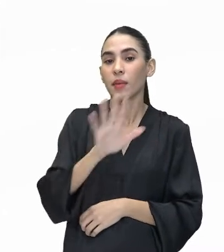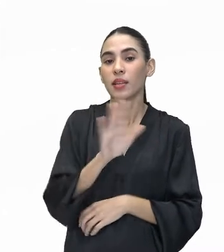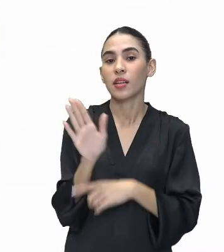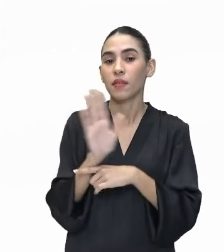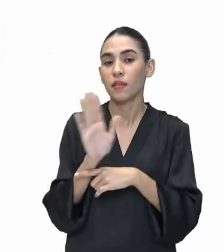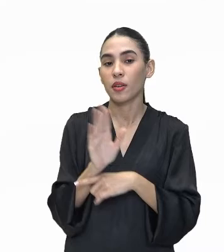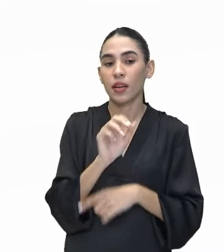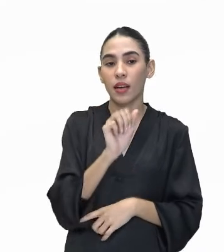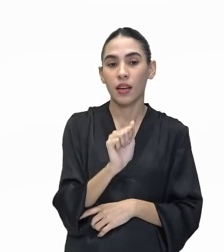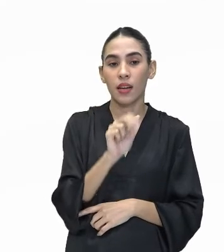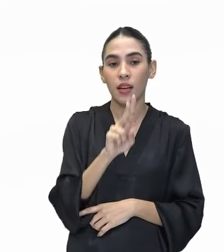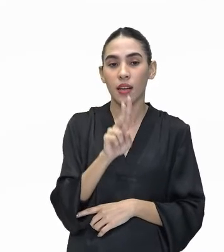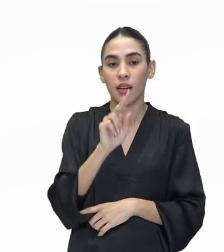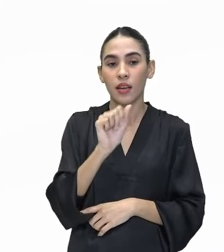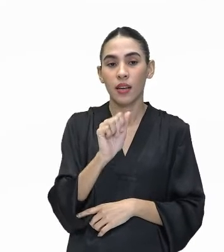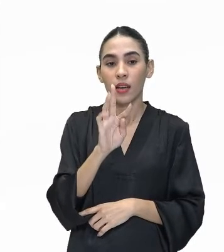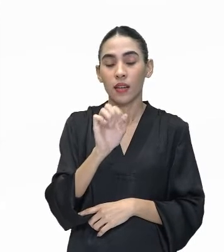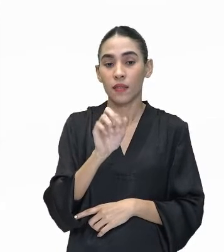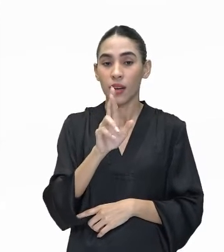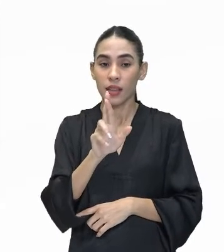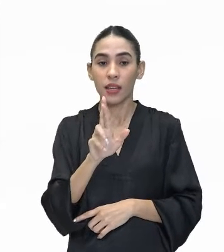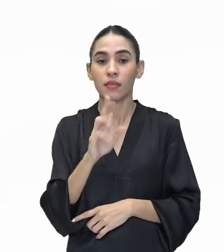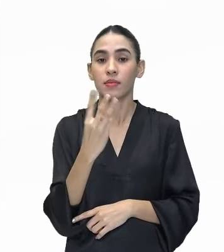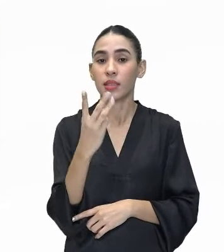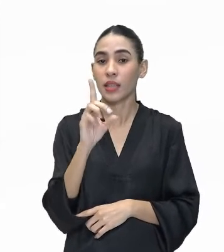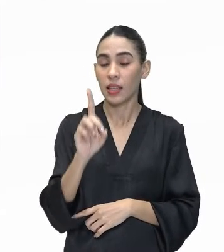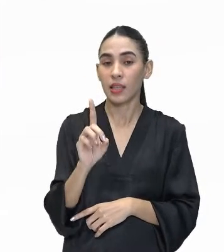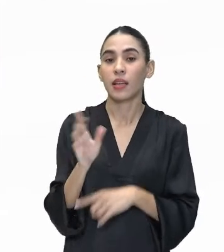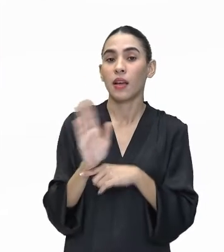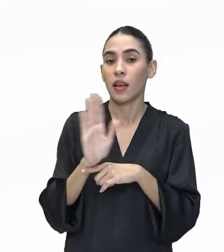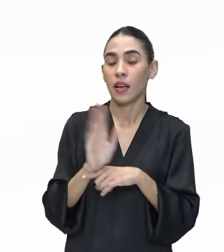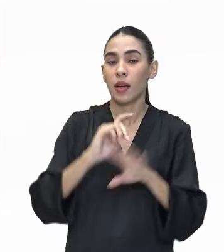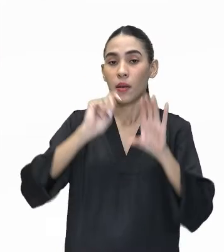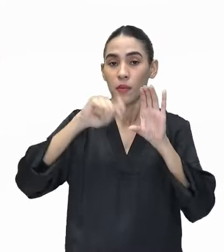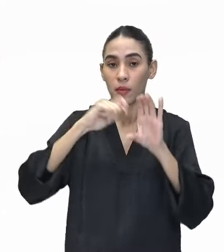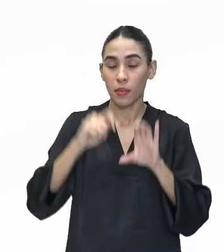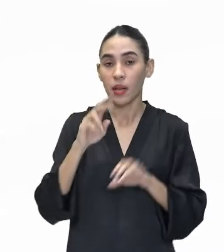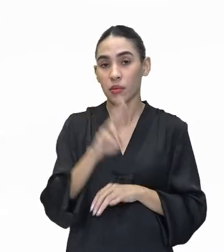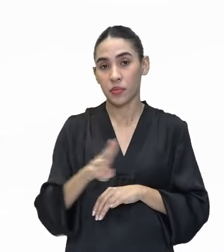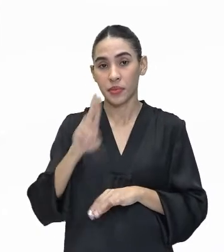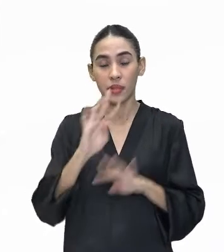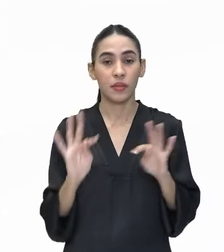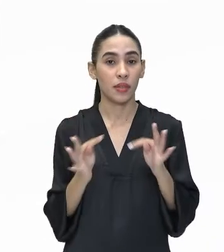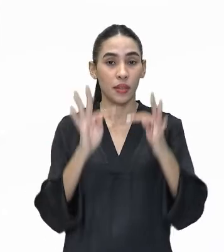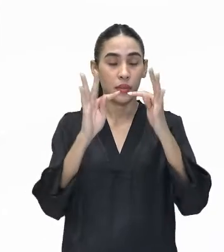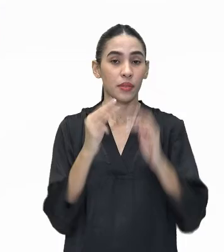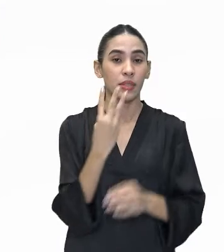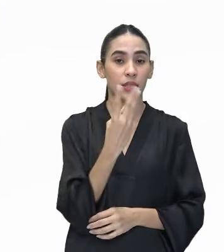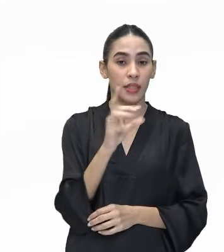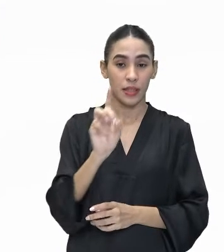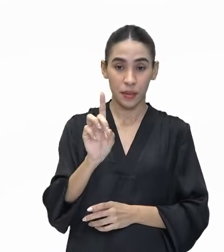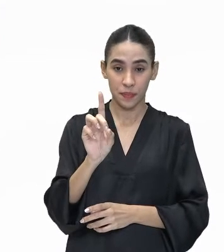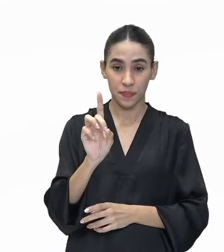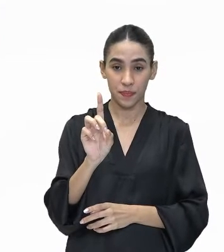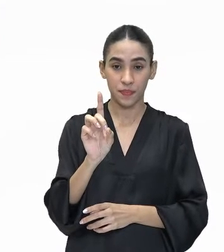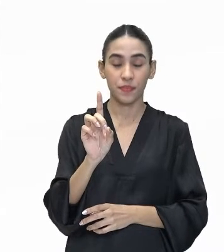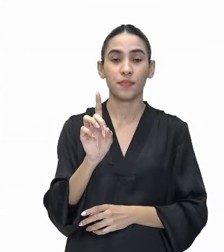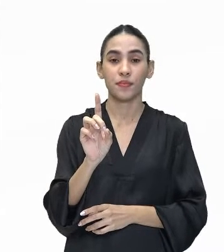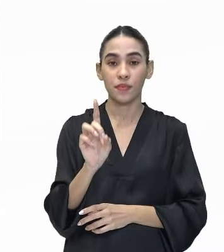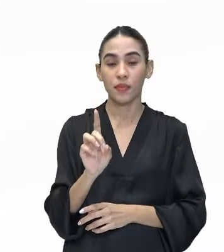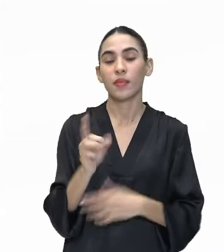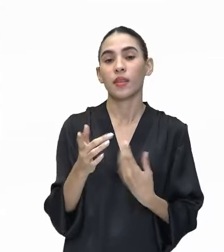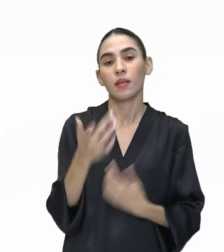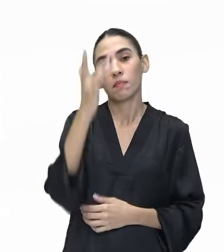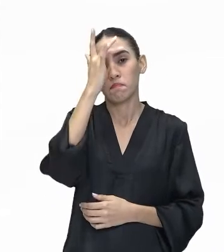Avatar. Avatar, ele foi filmado nessa tecnologia de 3D, com os